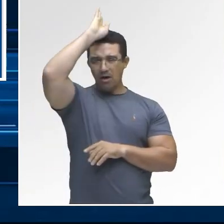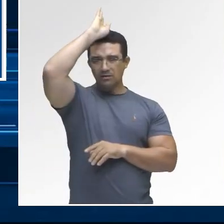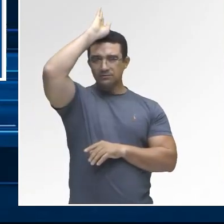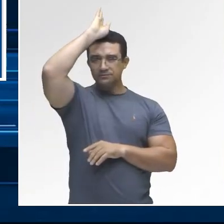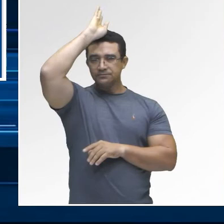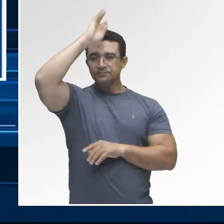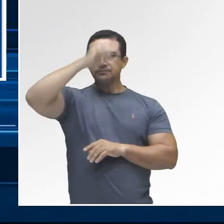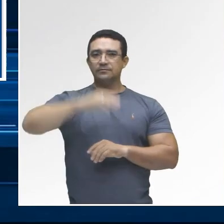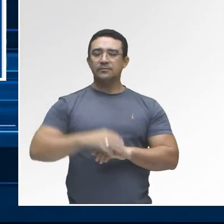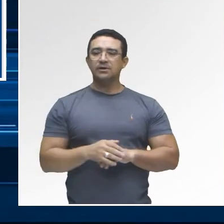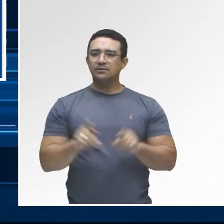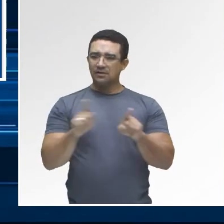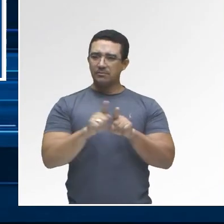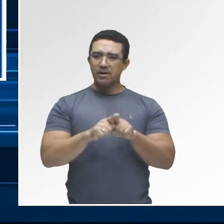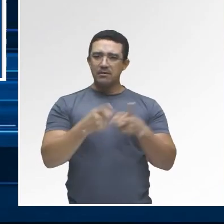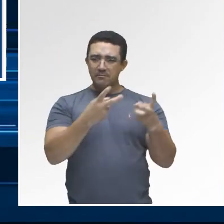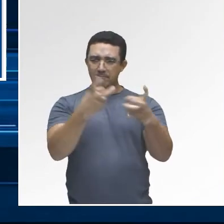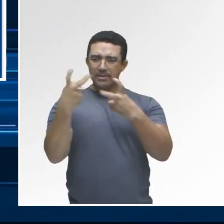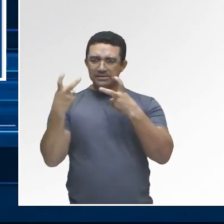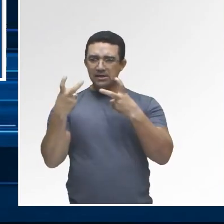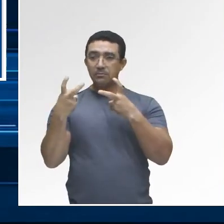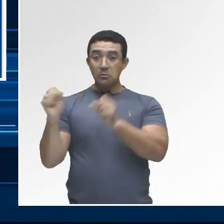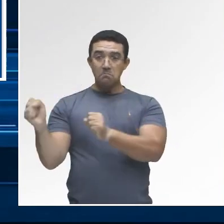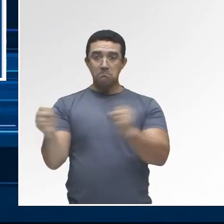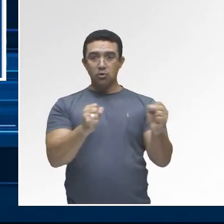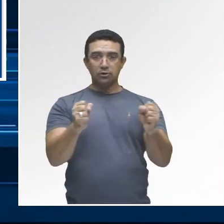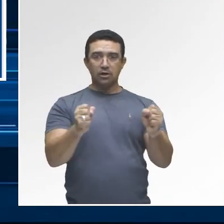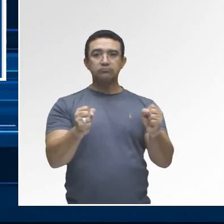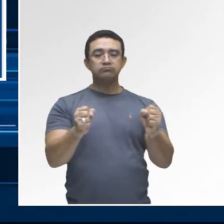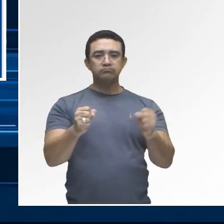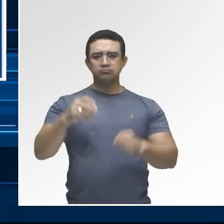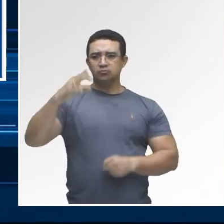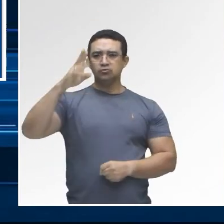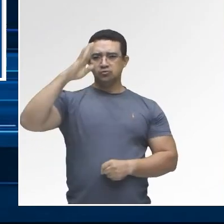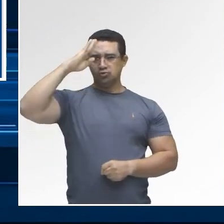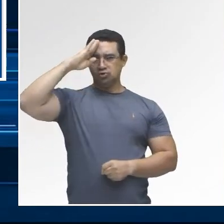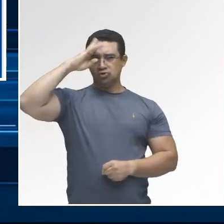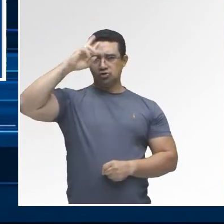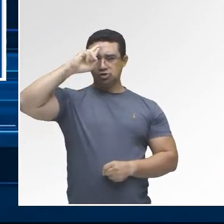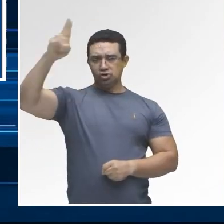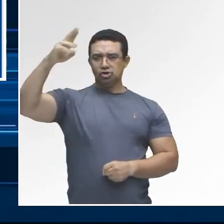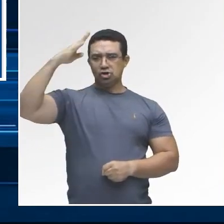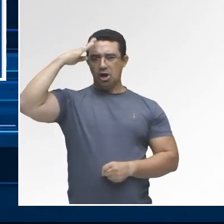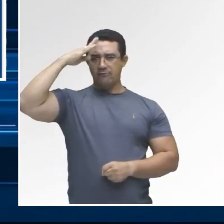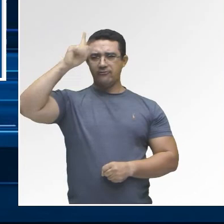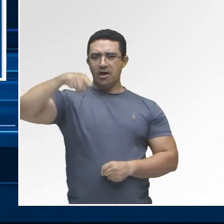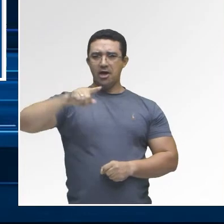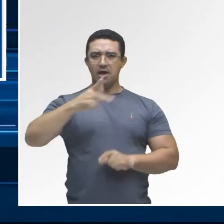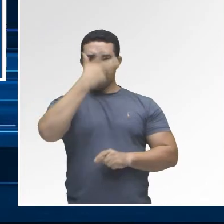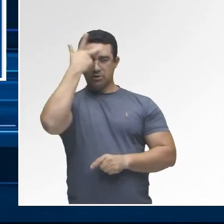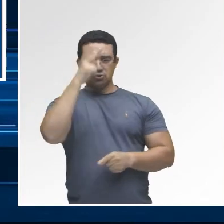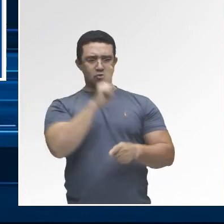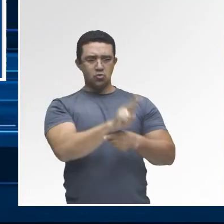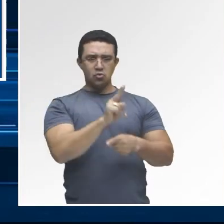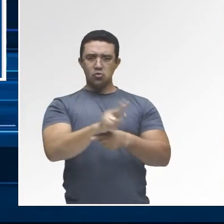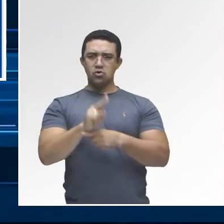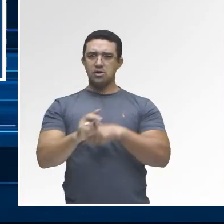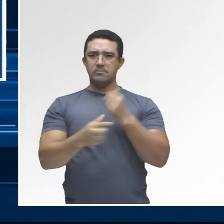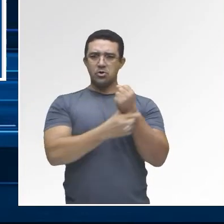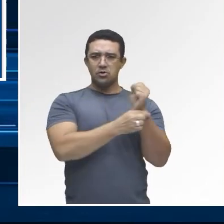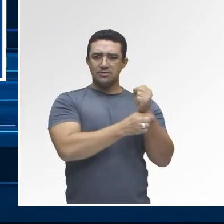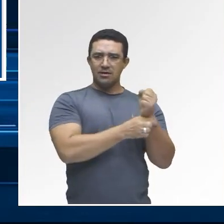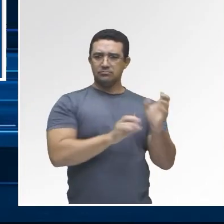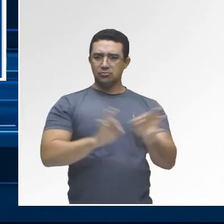aí a gente vai ver um crescente poder dos generais, que vão ser vistos como aqueles defensores da ordem, a manutenção da ordem.